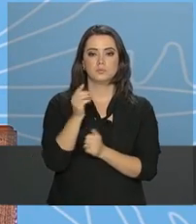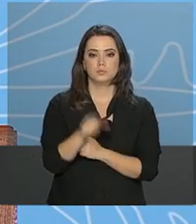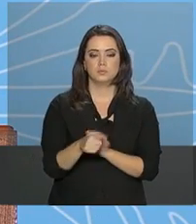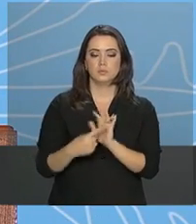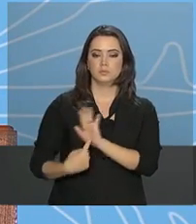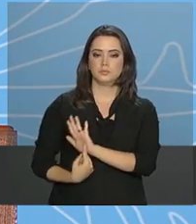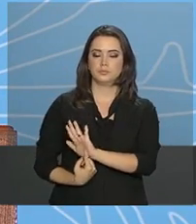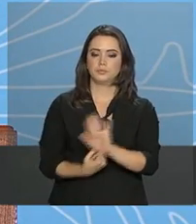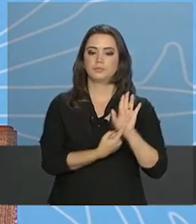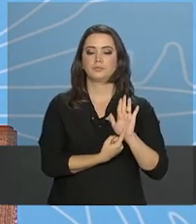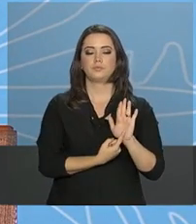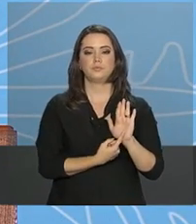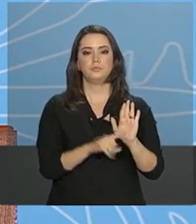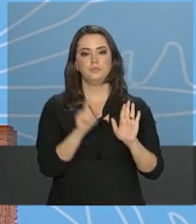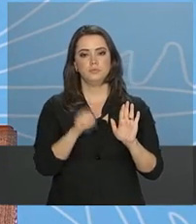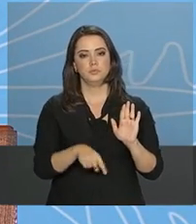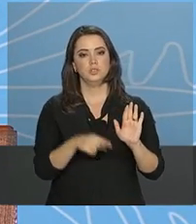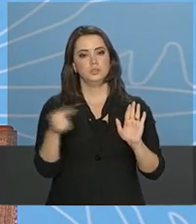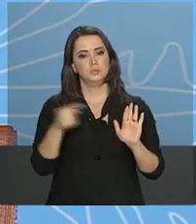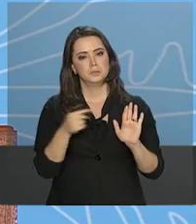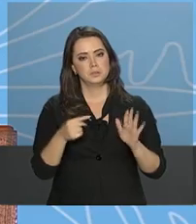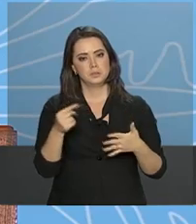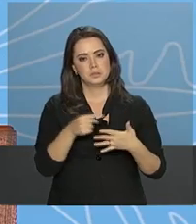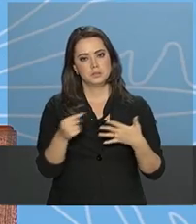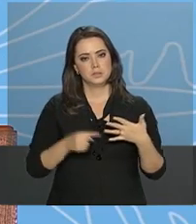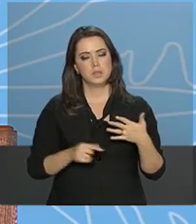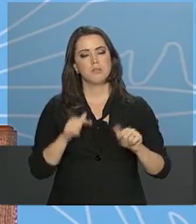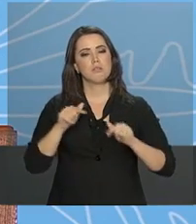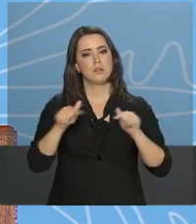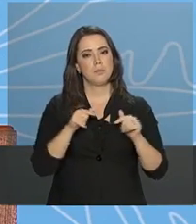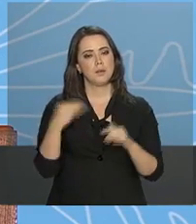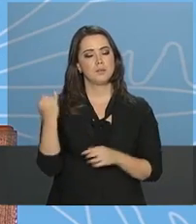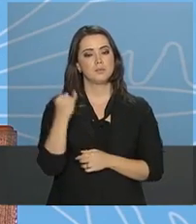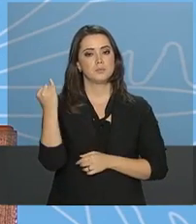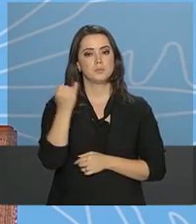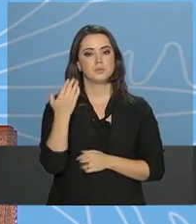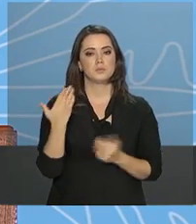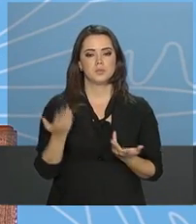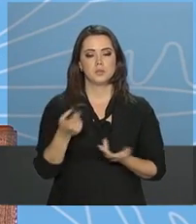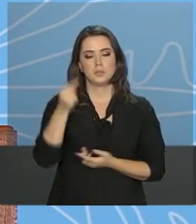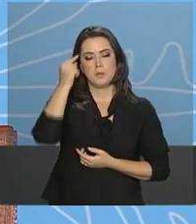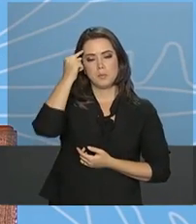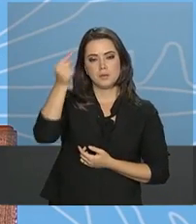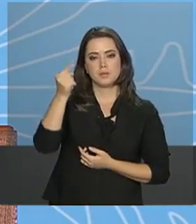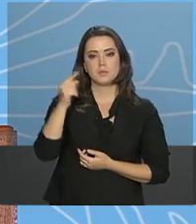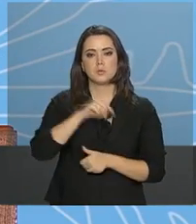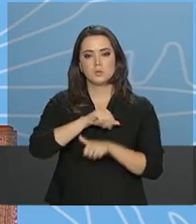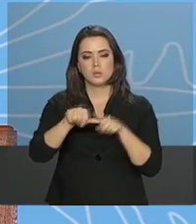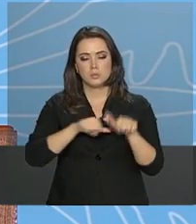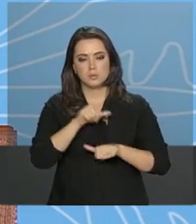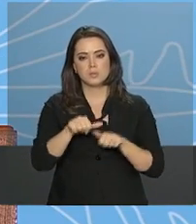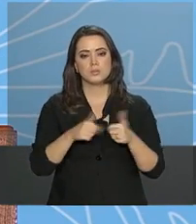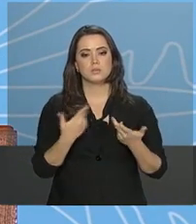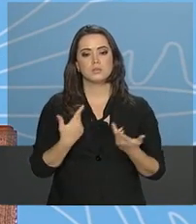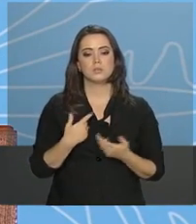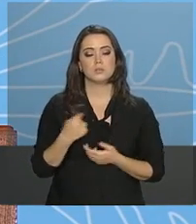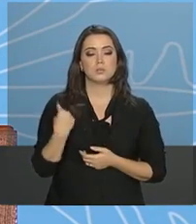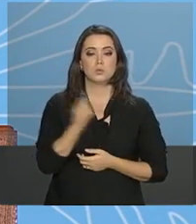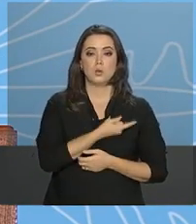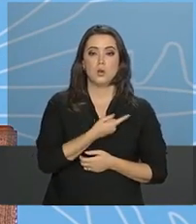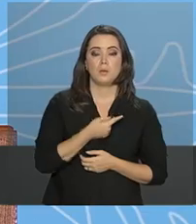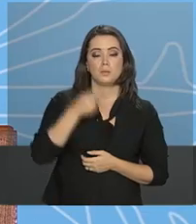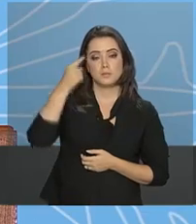se revelando em ações concretas. Quando penso na reativação, ou